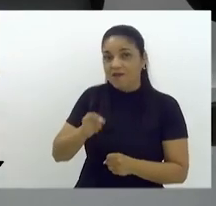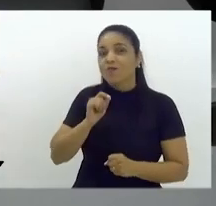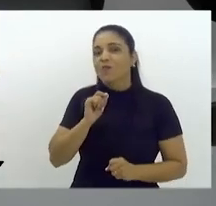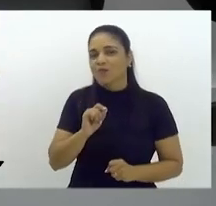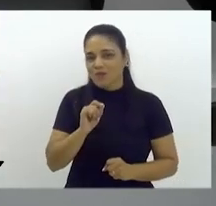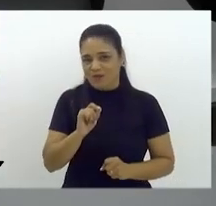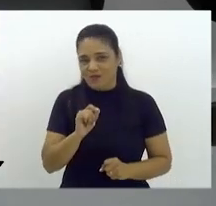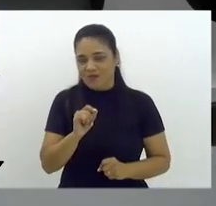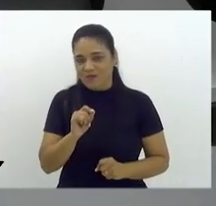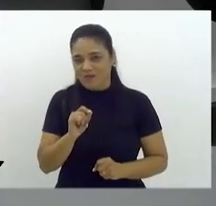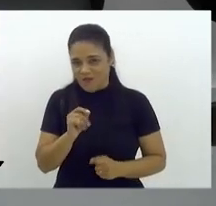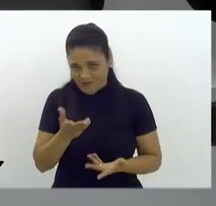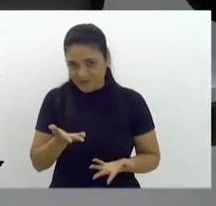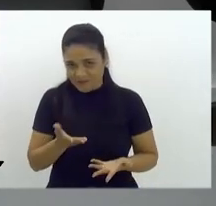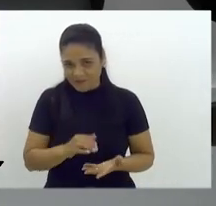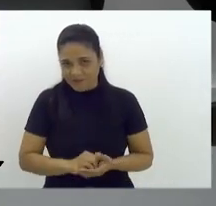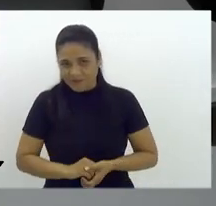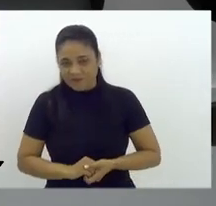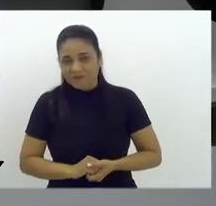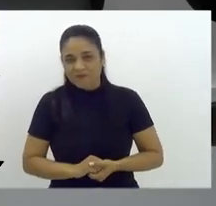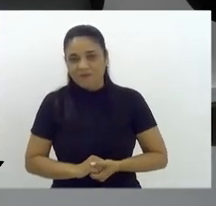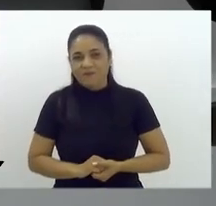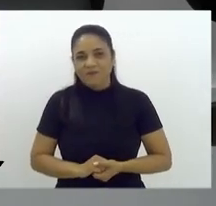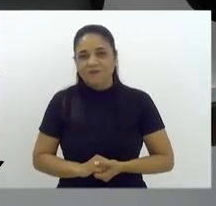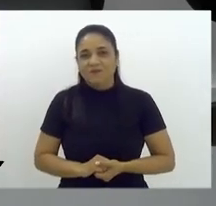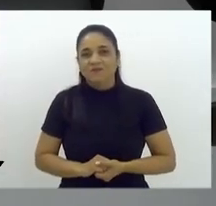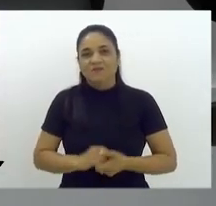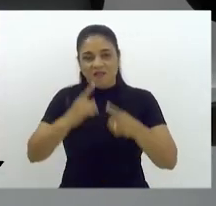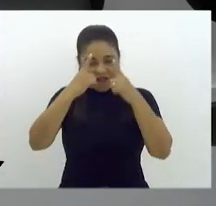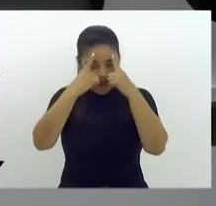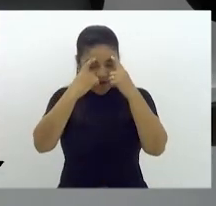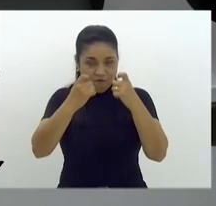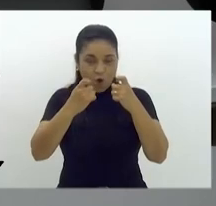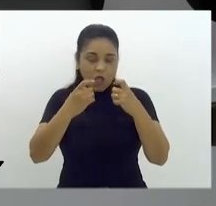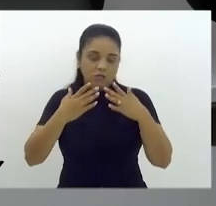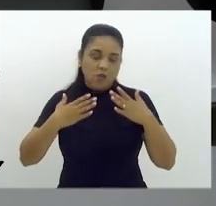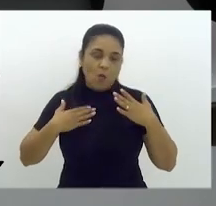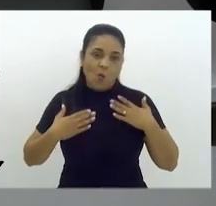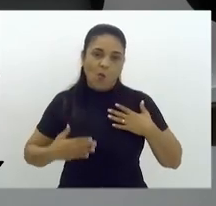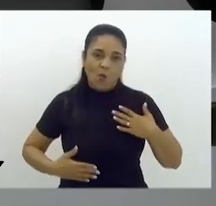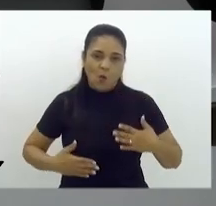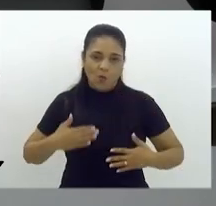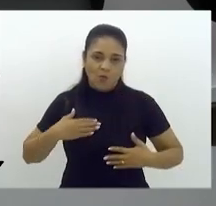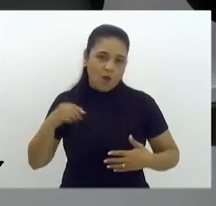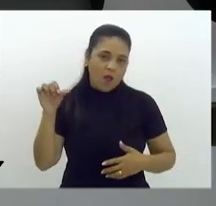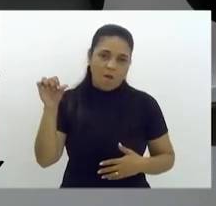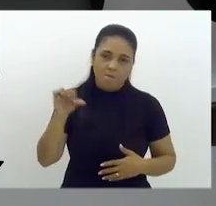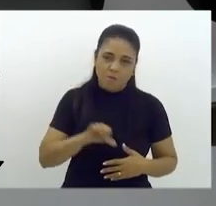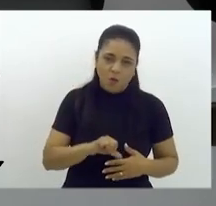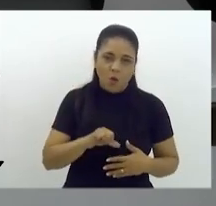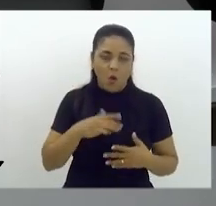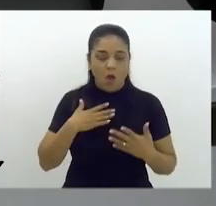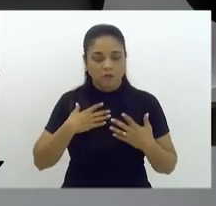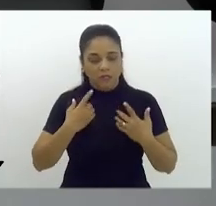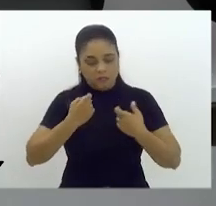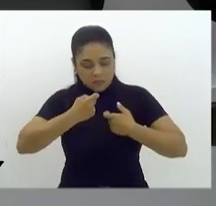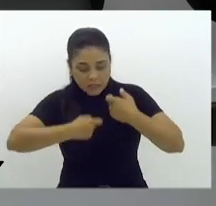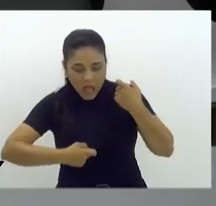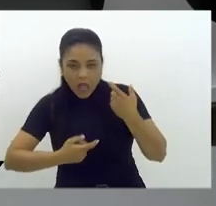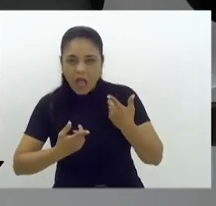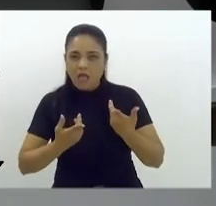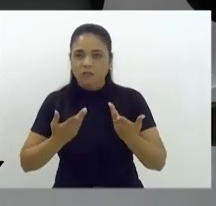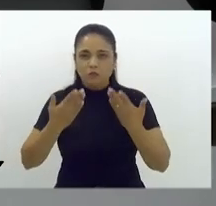é esse tipo de agressão ao corpo que vai que afeta sexualidade né